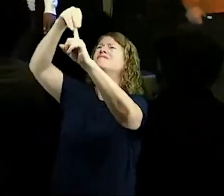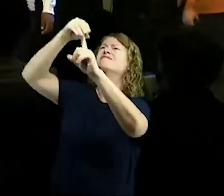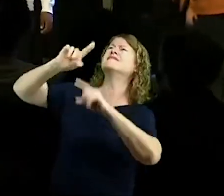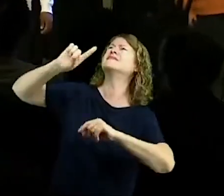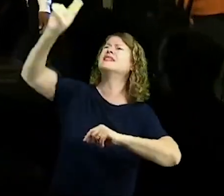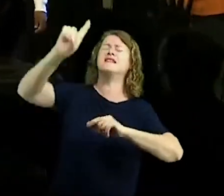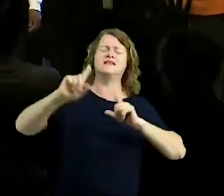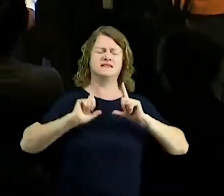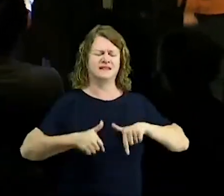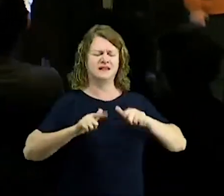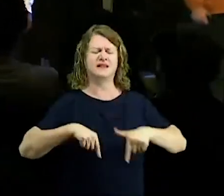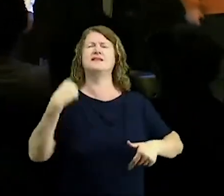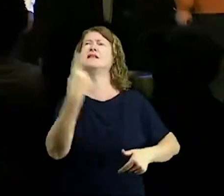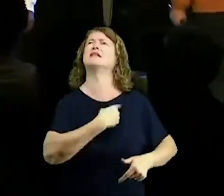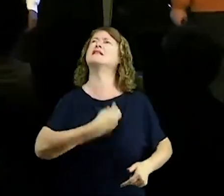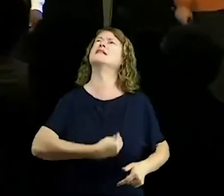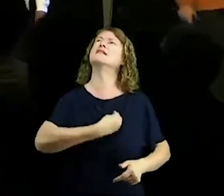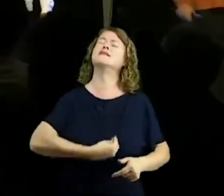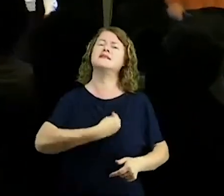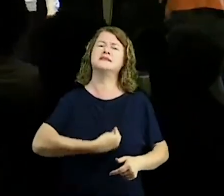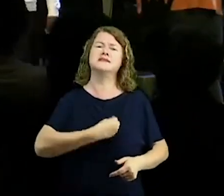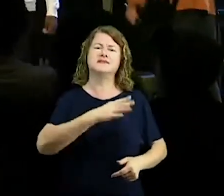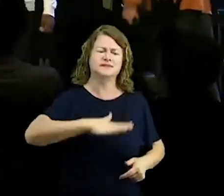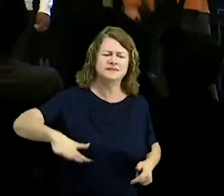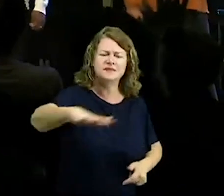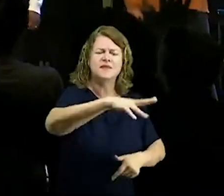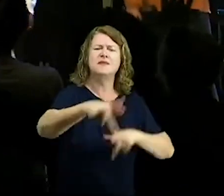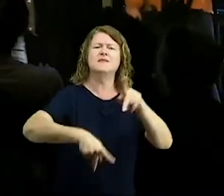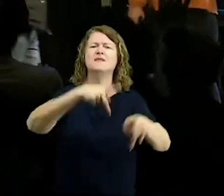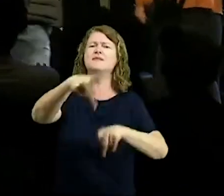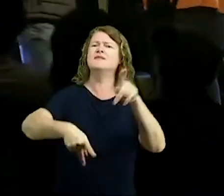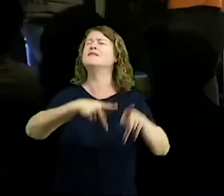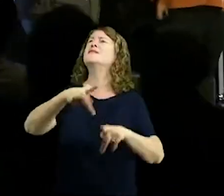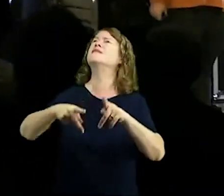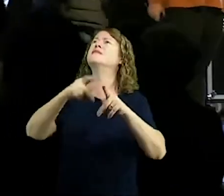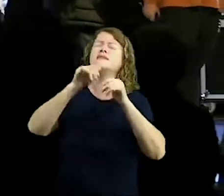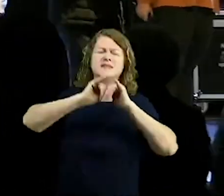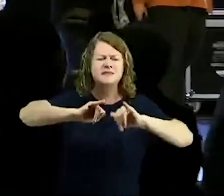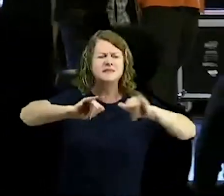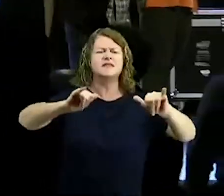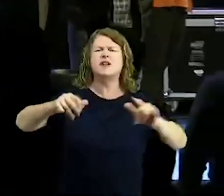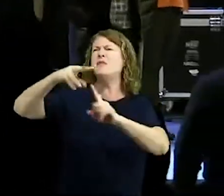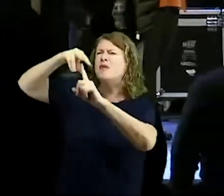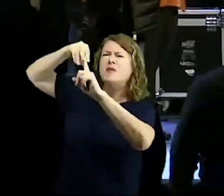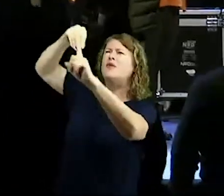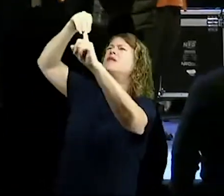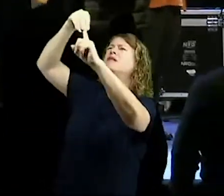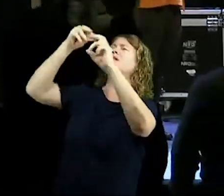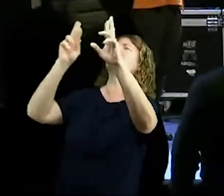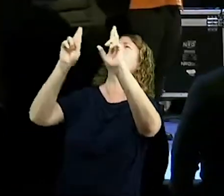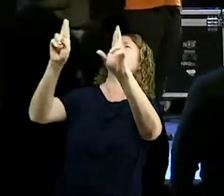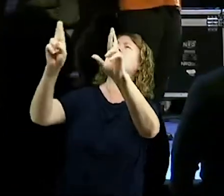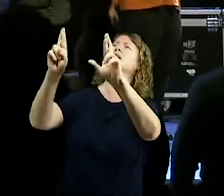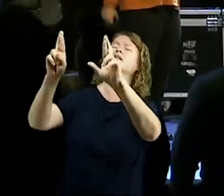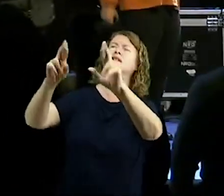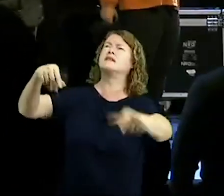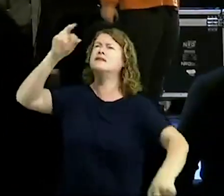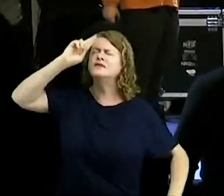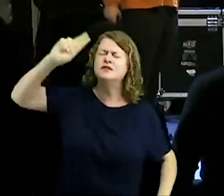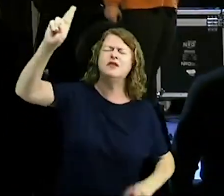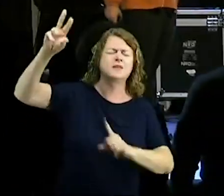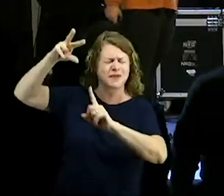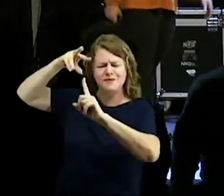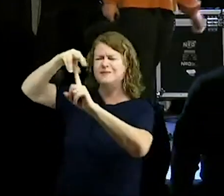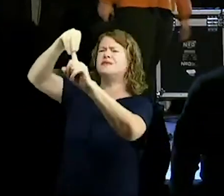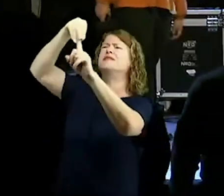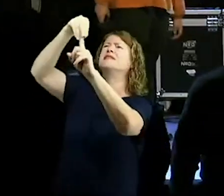Israel, sobre um povo que diz: há só uma esperança, que o Senhor é a minha